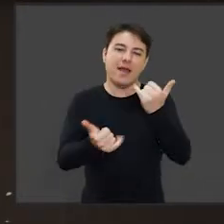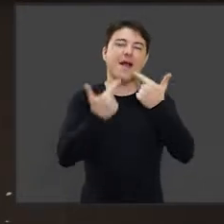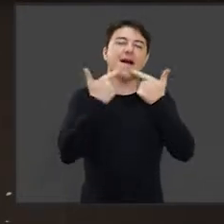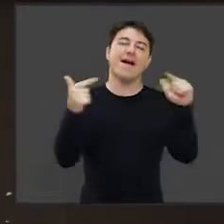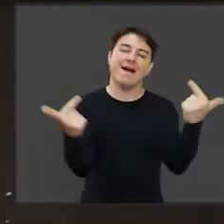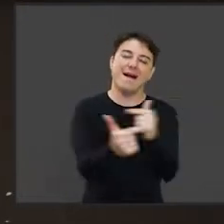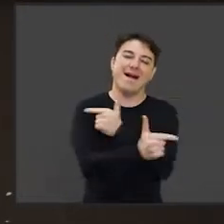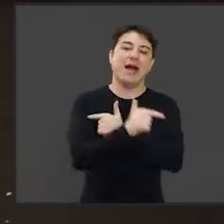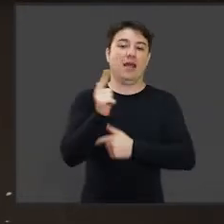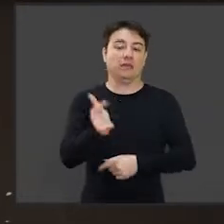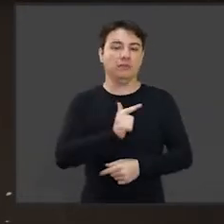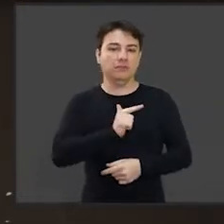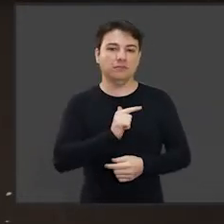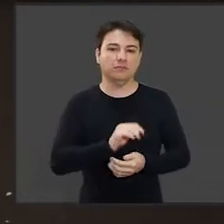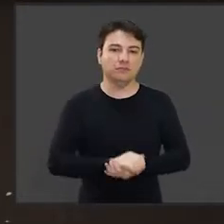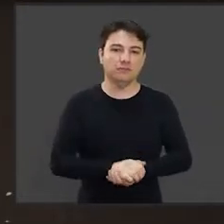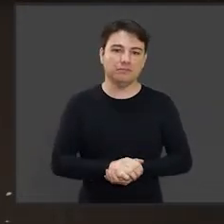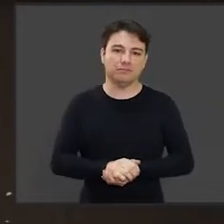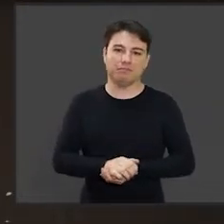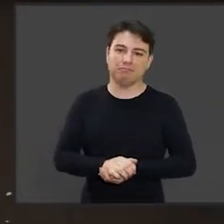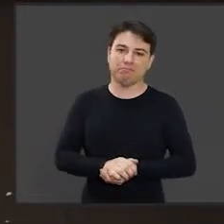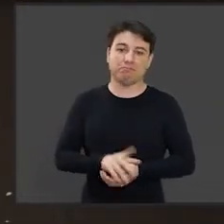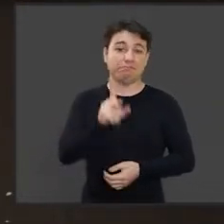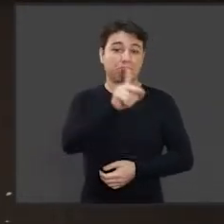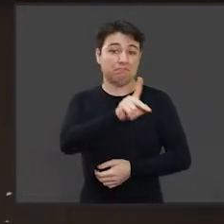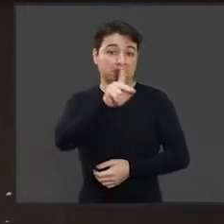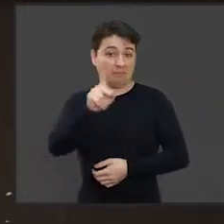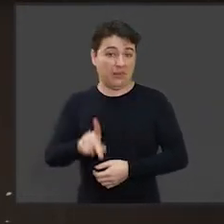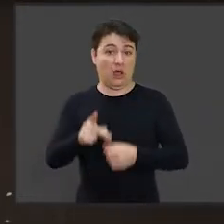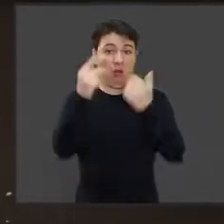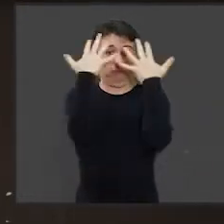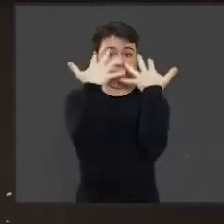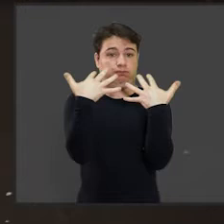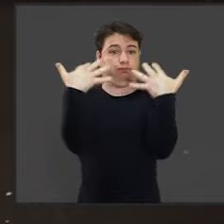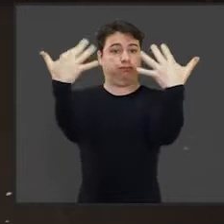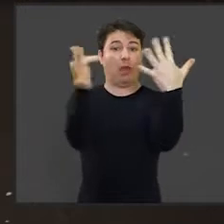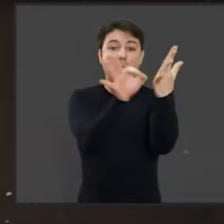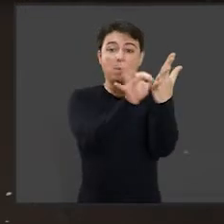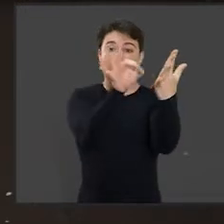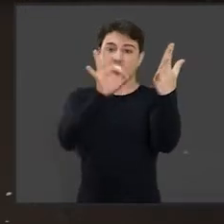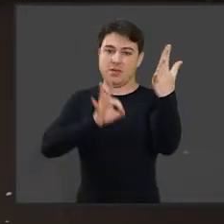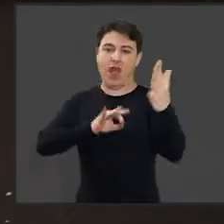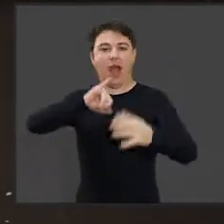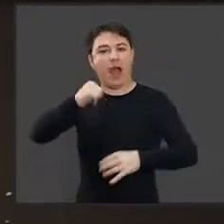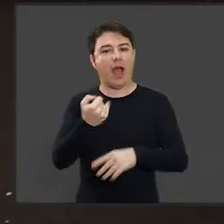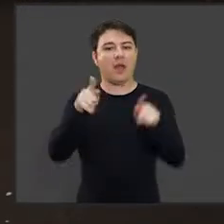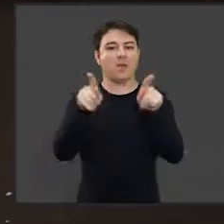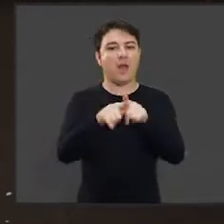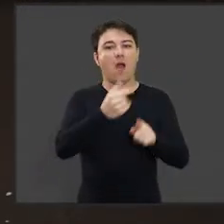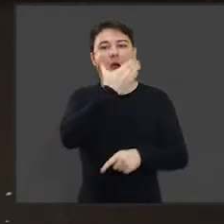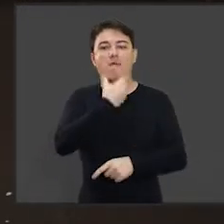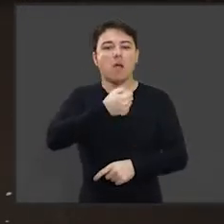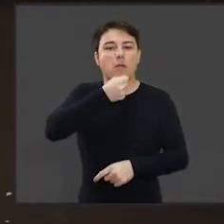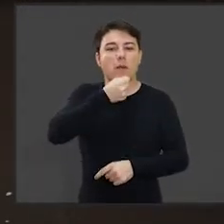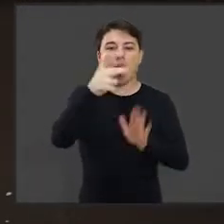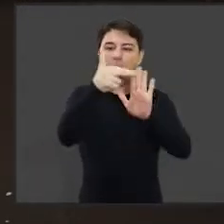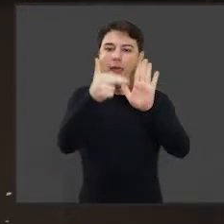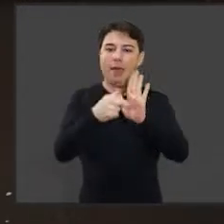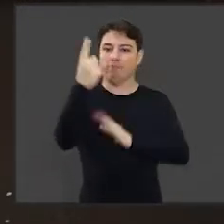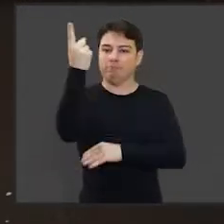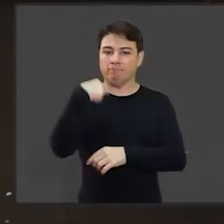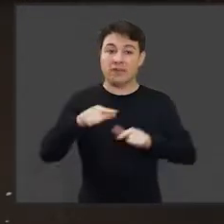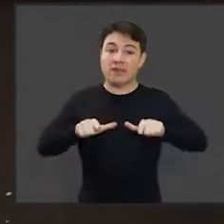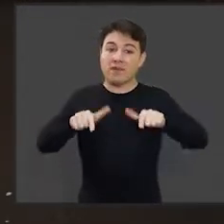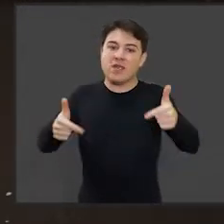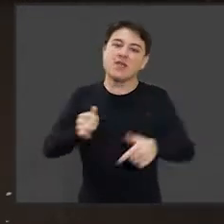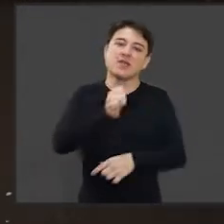cerimônias. Esse mestre de cerimônias, ele dá desafios para os atores, então vocês só podem jogar essa cena falando tantas palavras de uma vez. Ou a